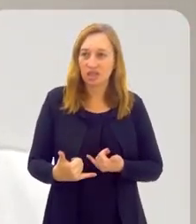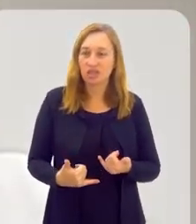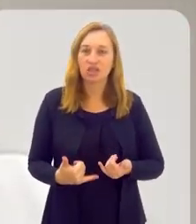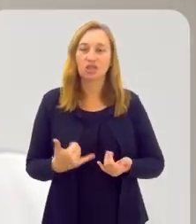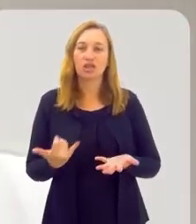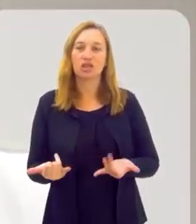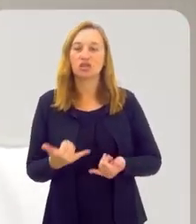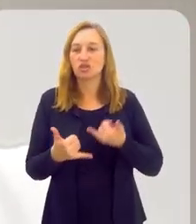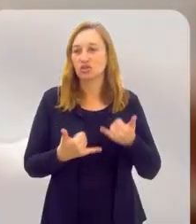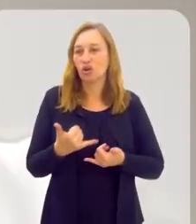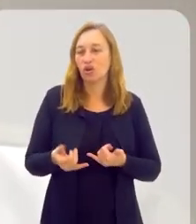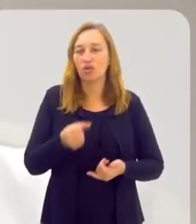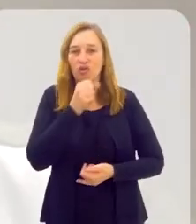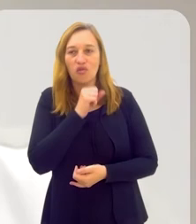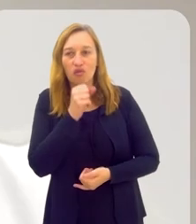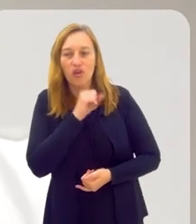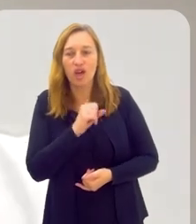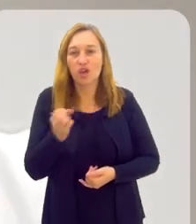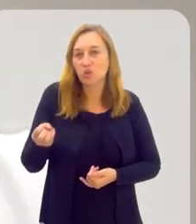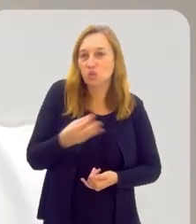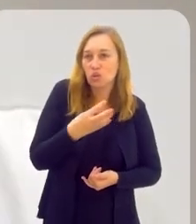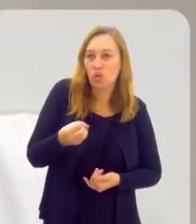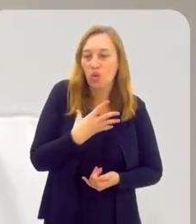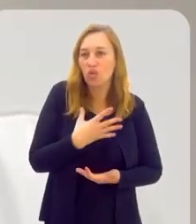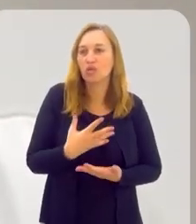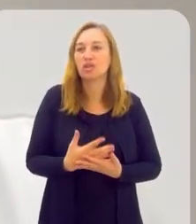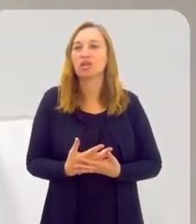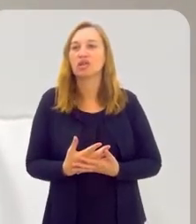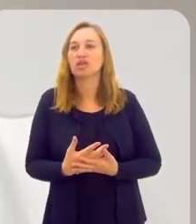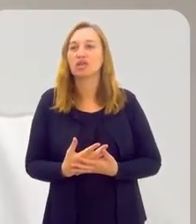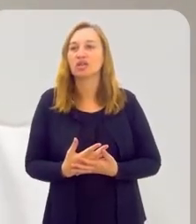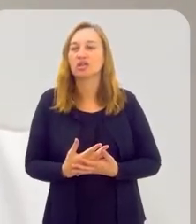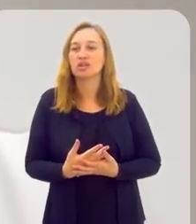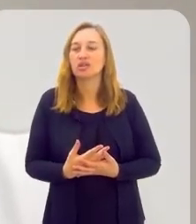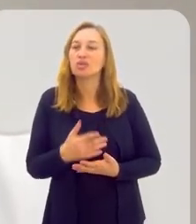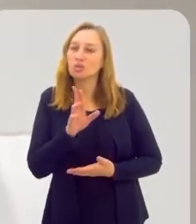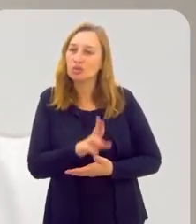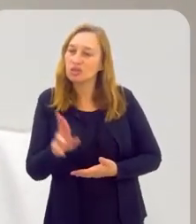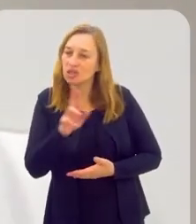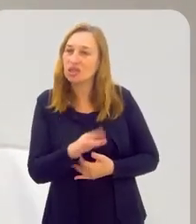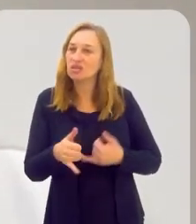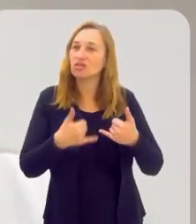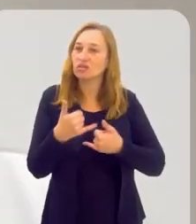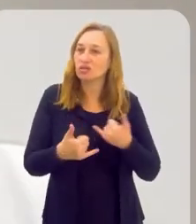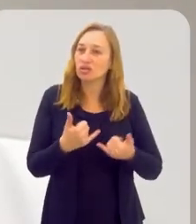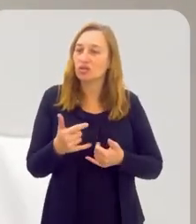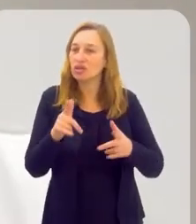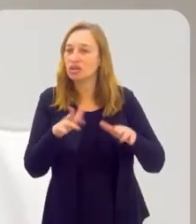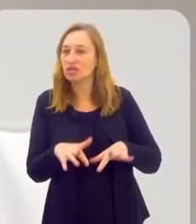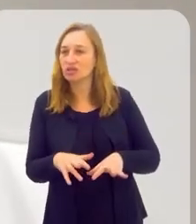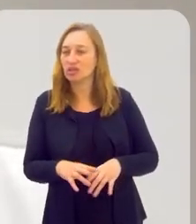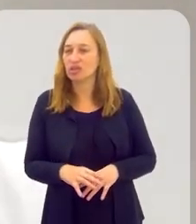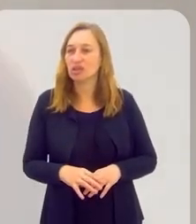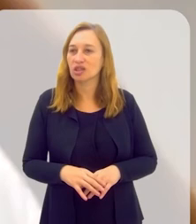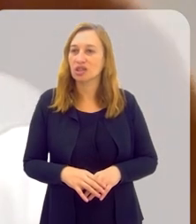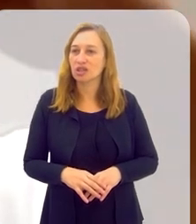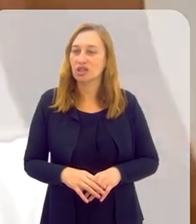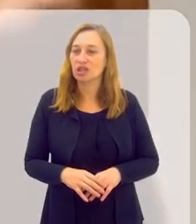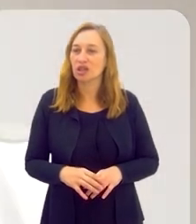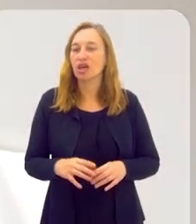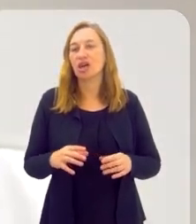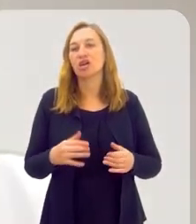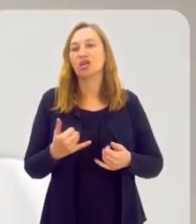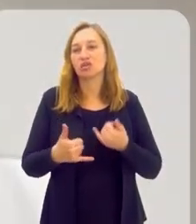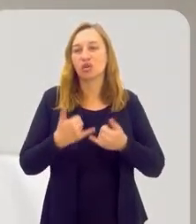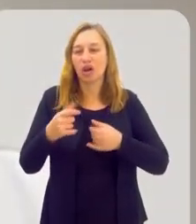jogos tradicionais, jogos de equipa, só que levando esses jogos com uma diferença. Eles tinham que jogar com